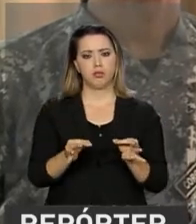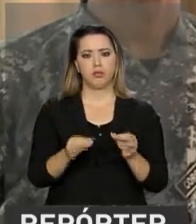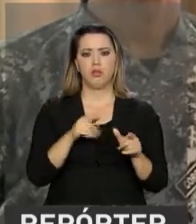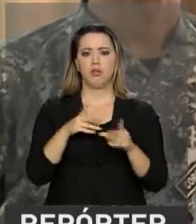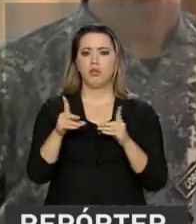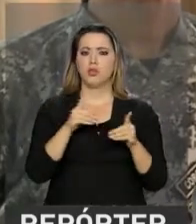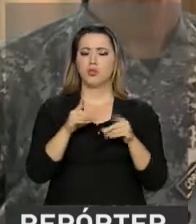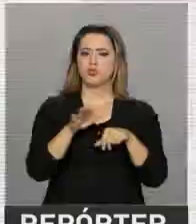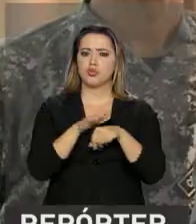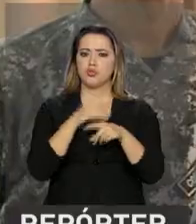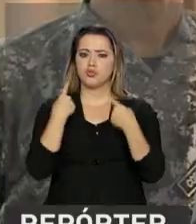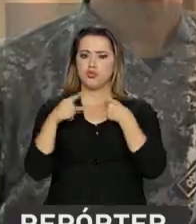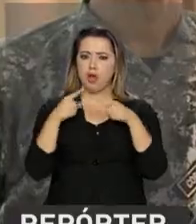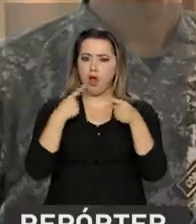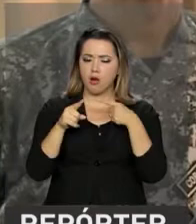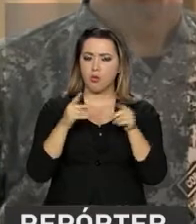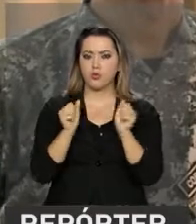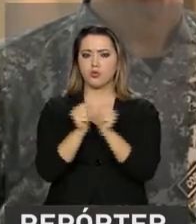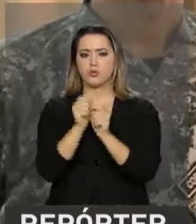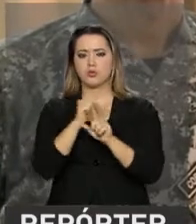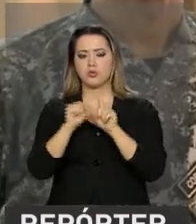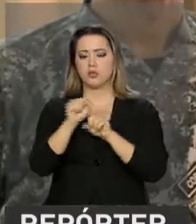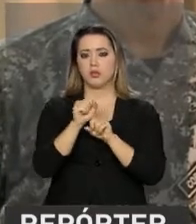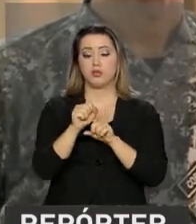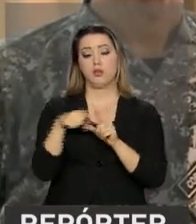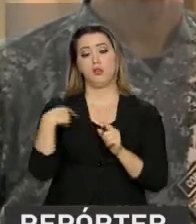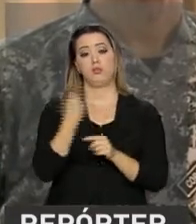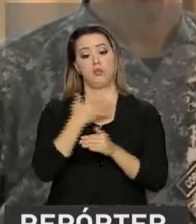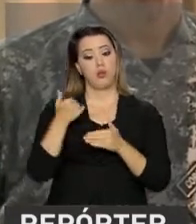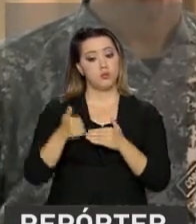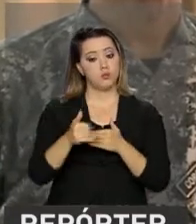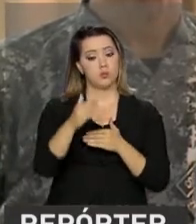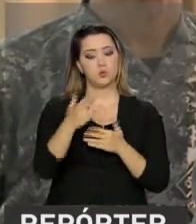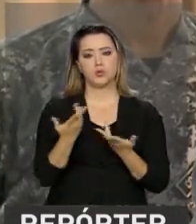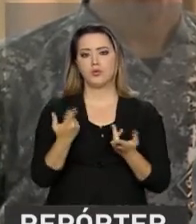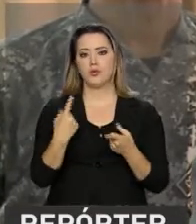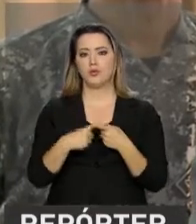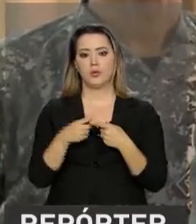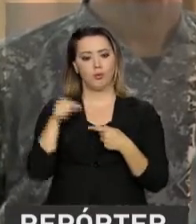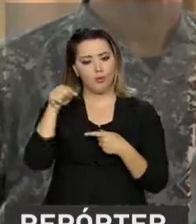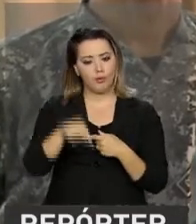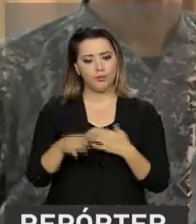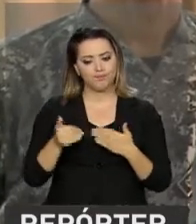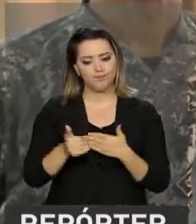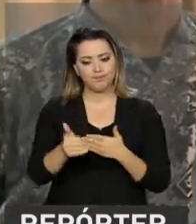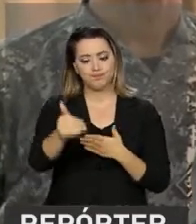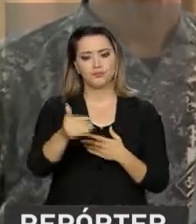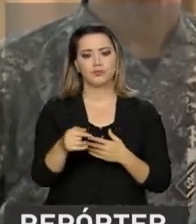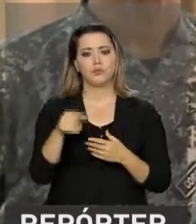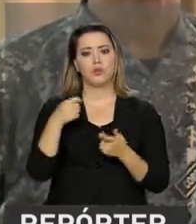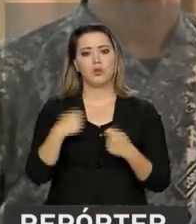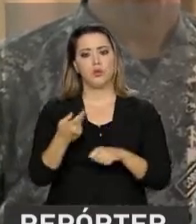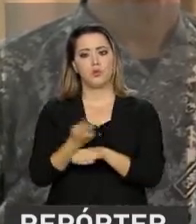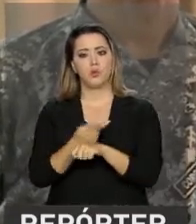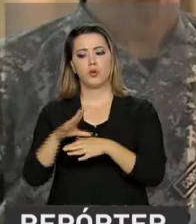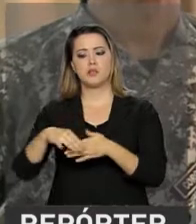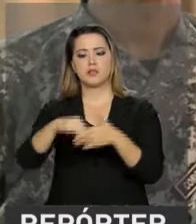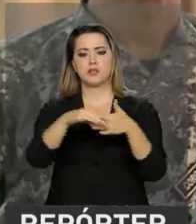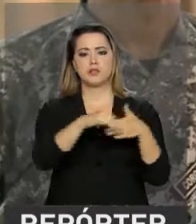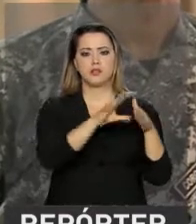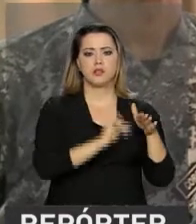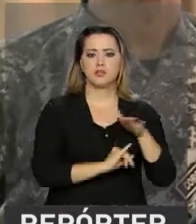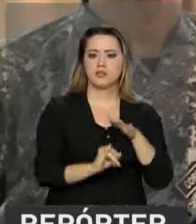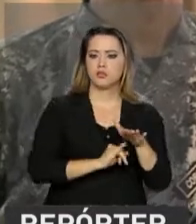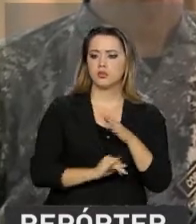um diálogo com a sociedade não vamos parar por aí até porque não vamos sair daqui e vamos procurar as lideranças as